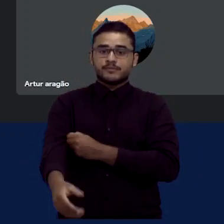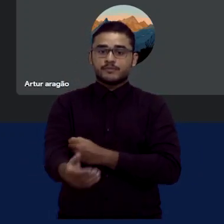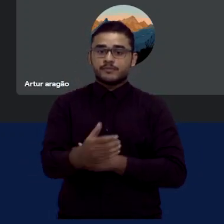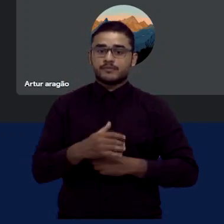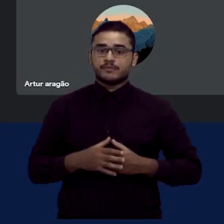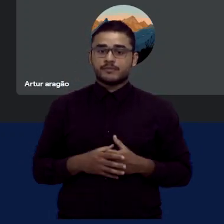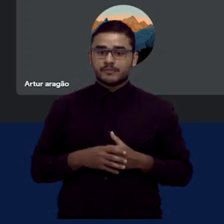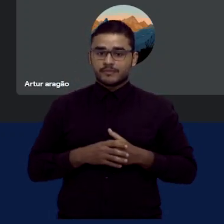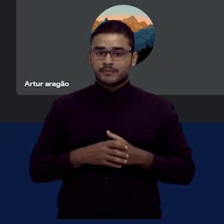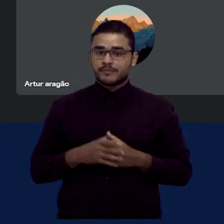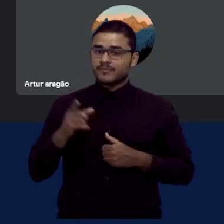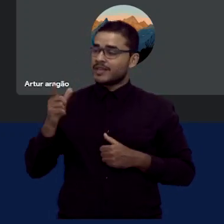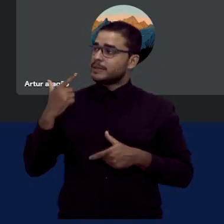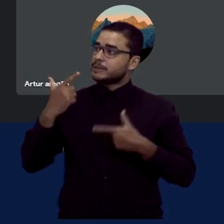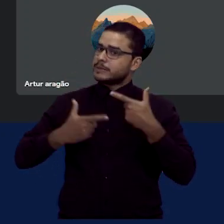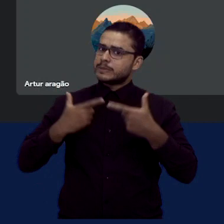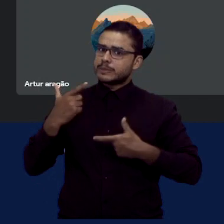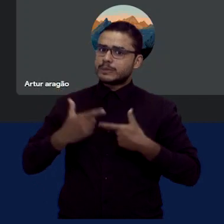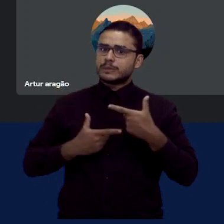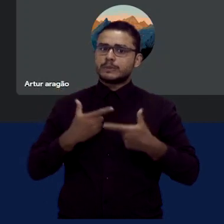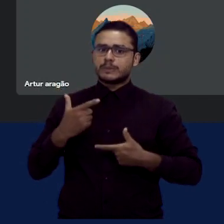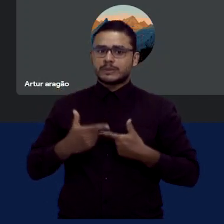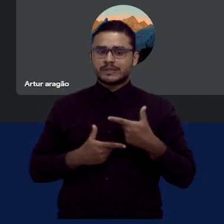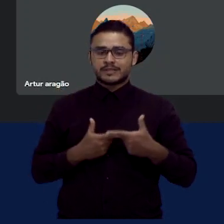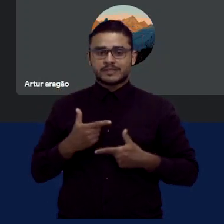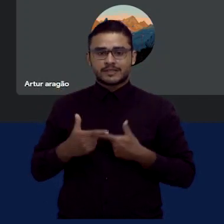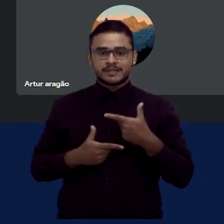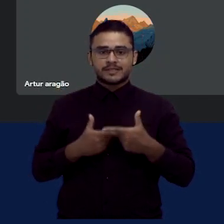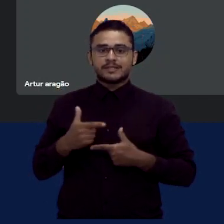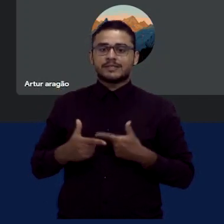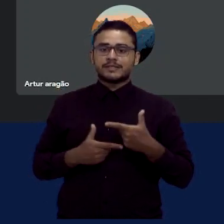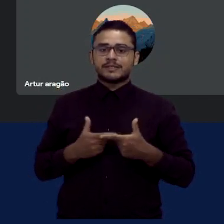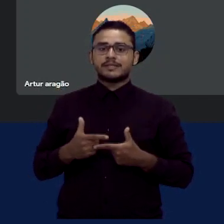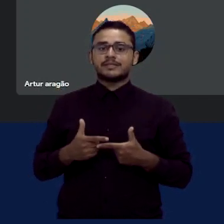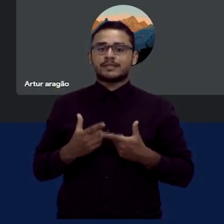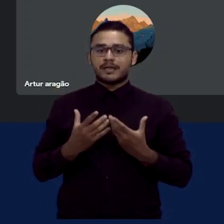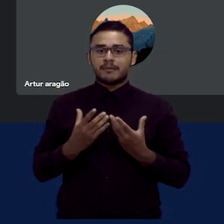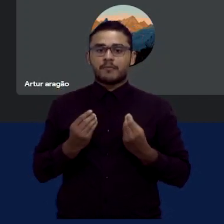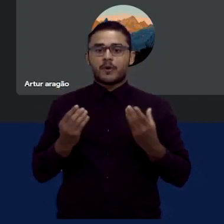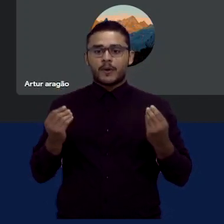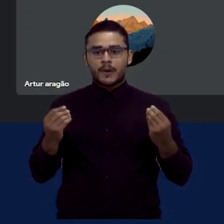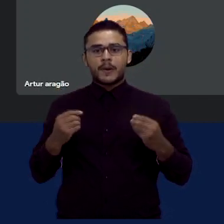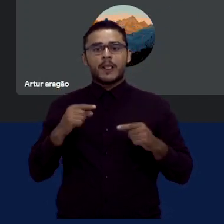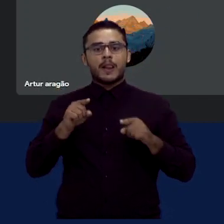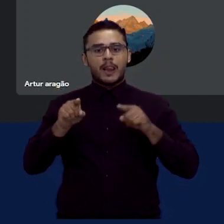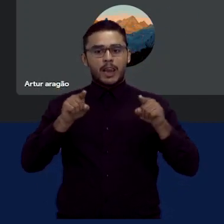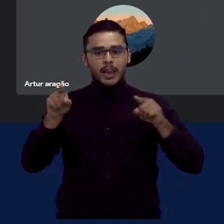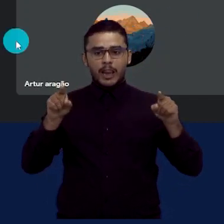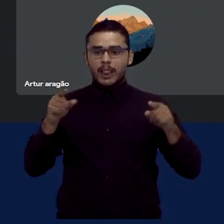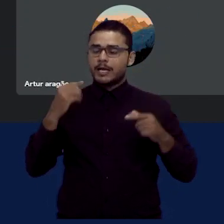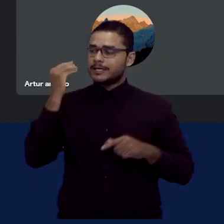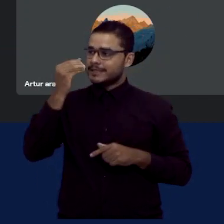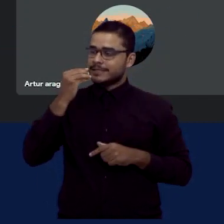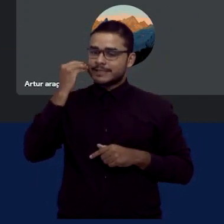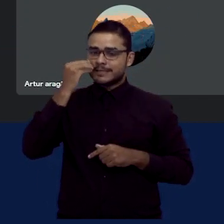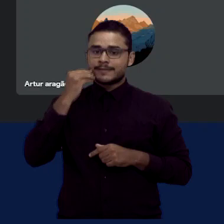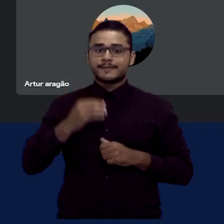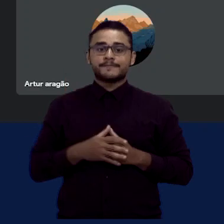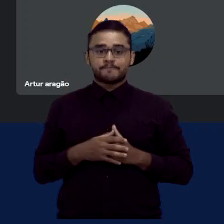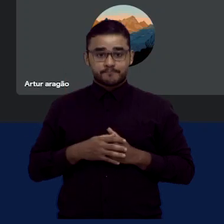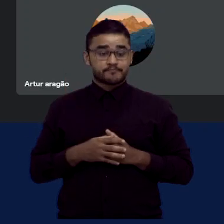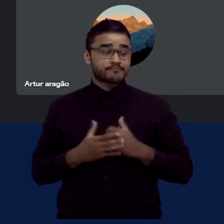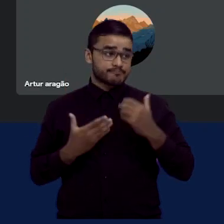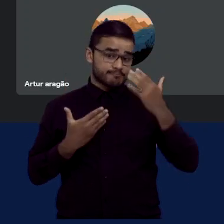outro trabalho grande que tu tem aí. É bem acidentada, cheia de altos e baixos. Exatamente. Certo? Eu quero agradecer